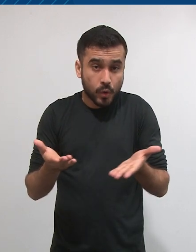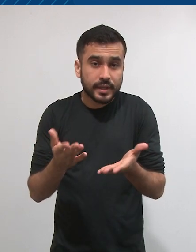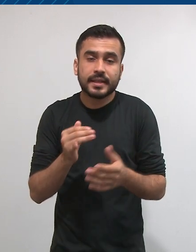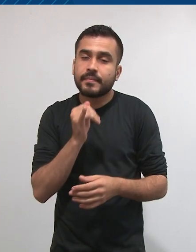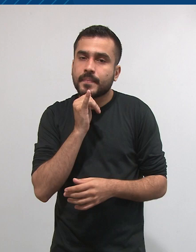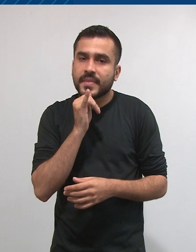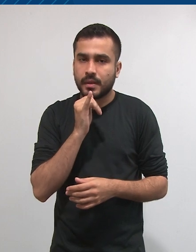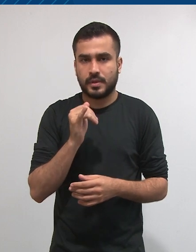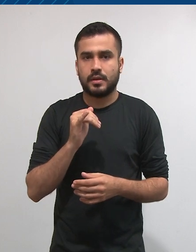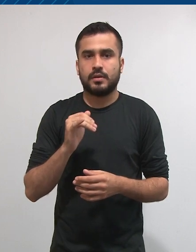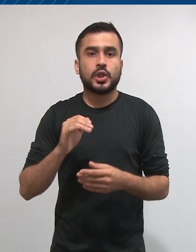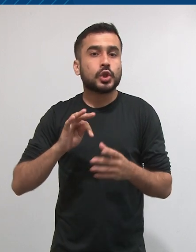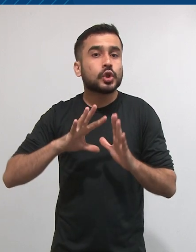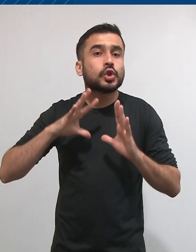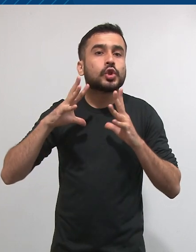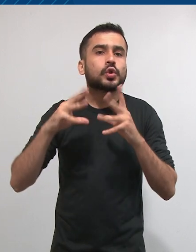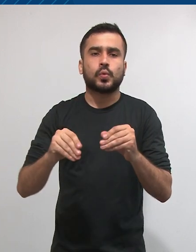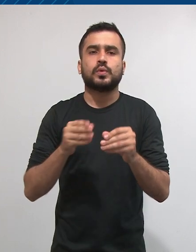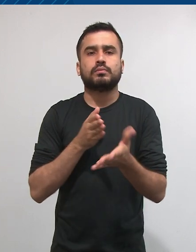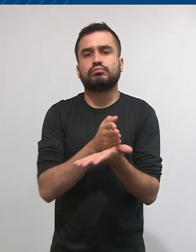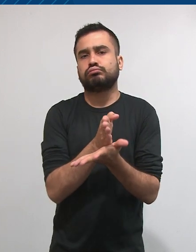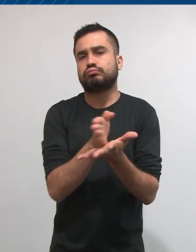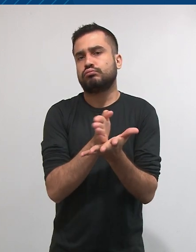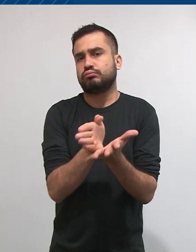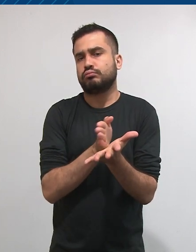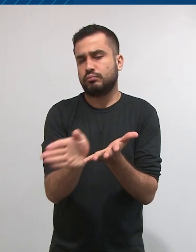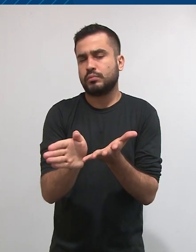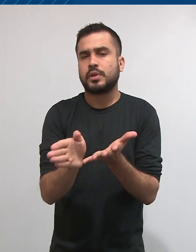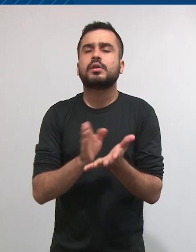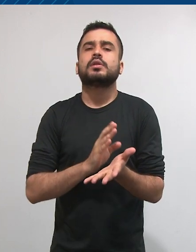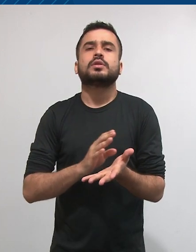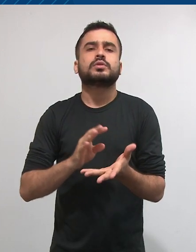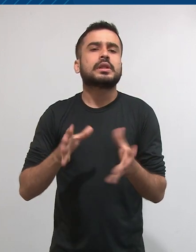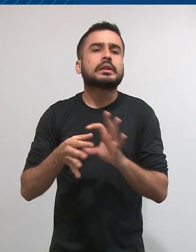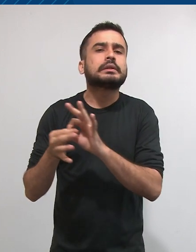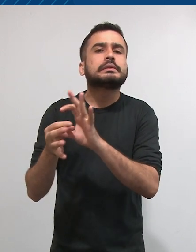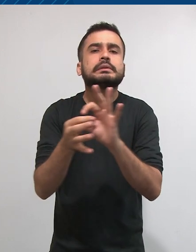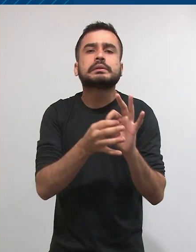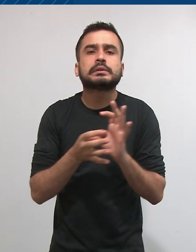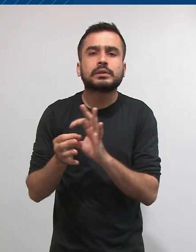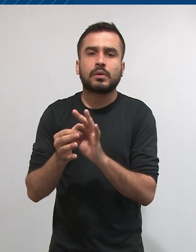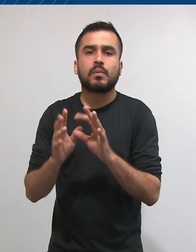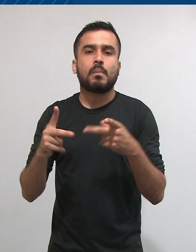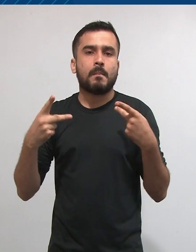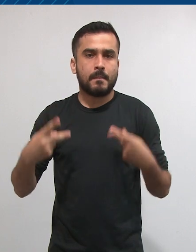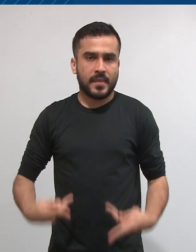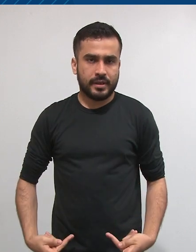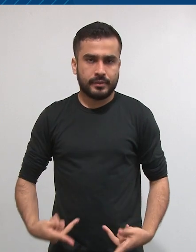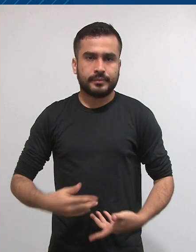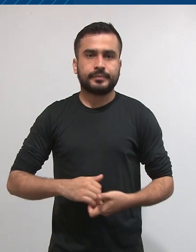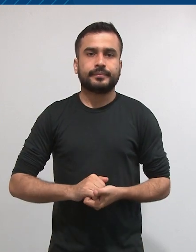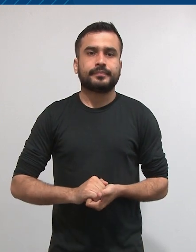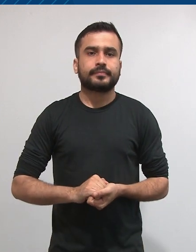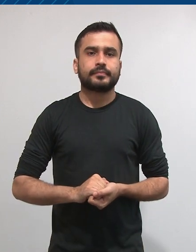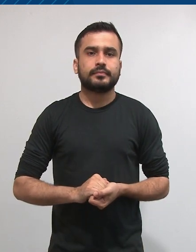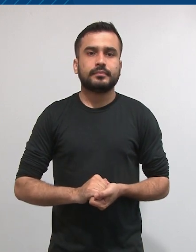atualidade, integral em todas as dimensões, em toda a integralidade do ser humano.